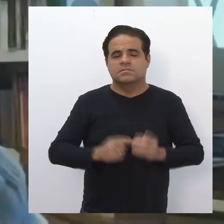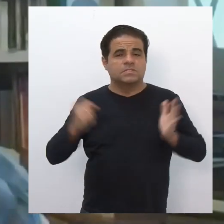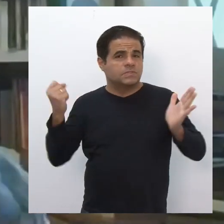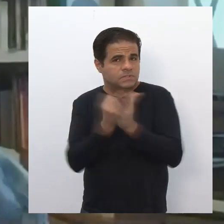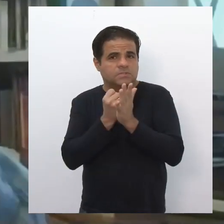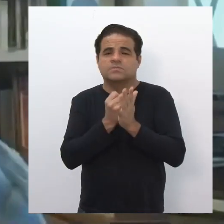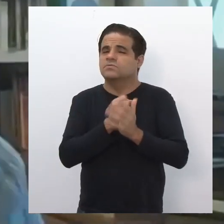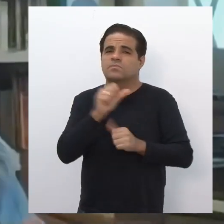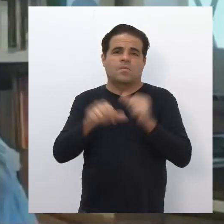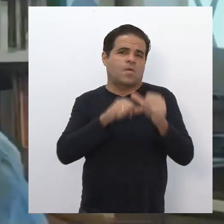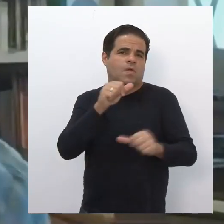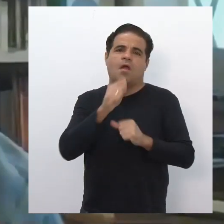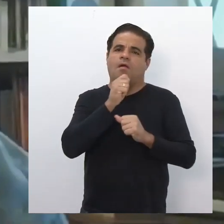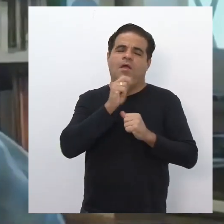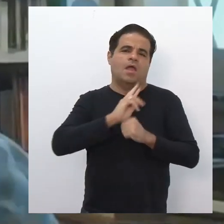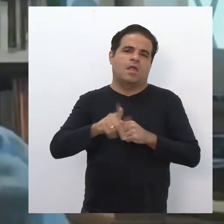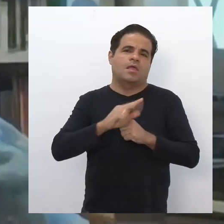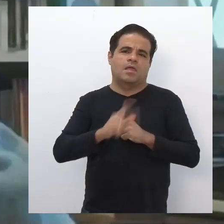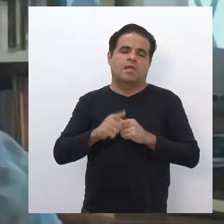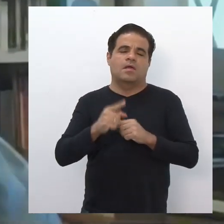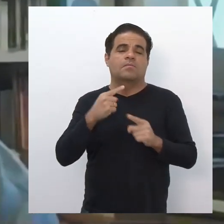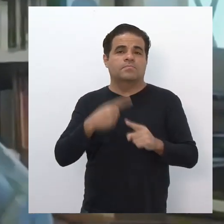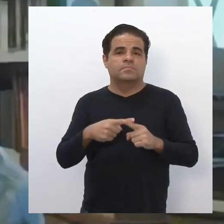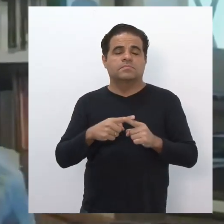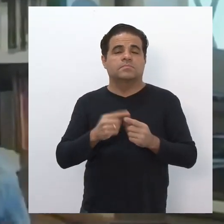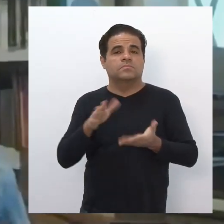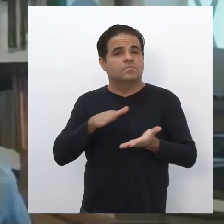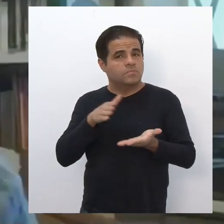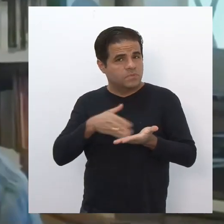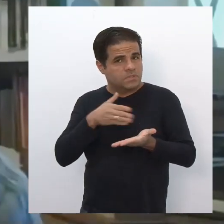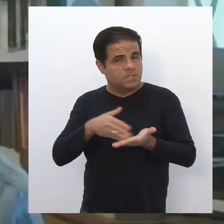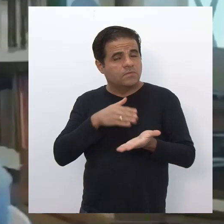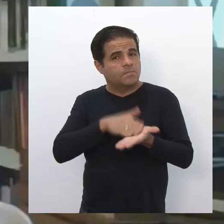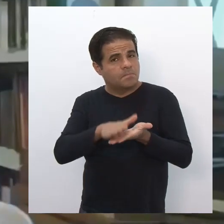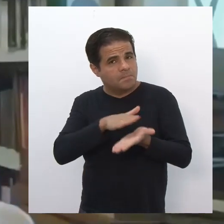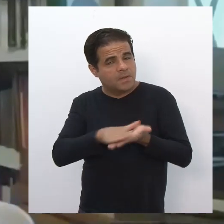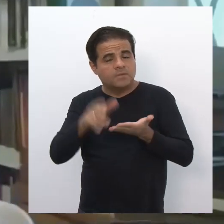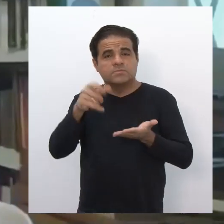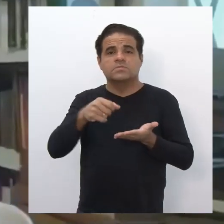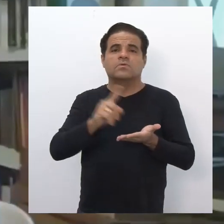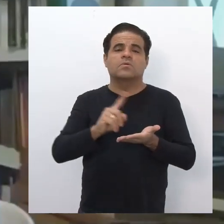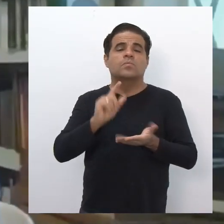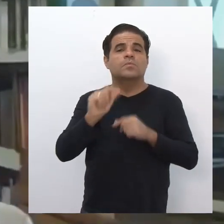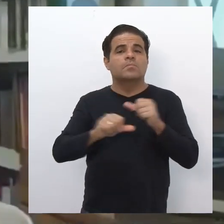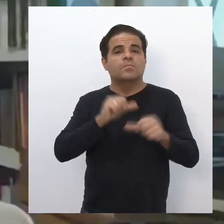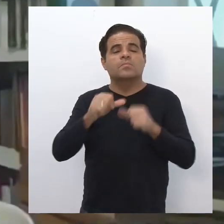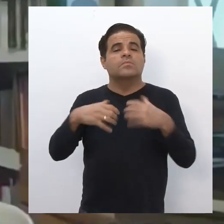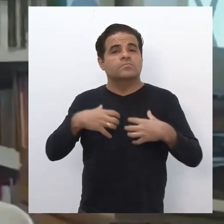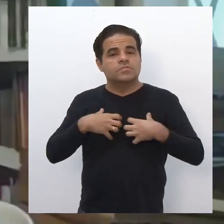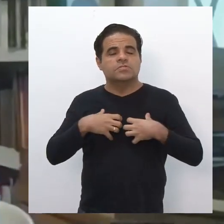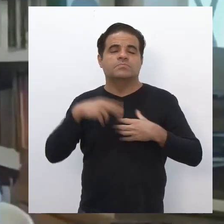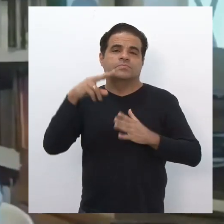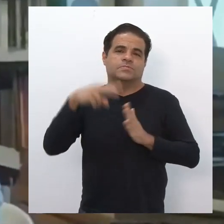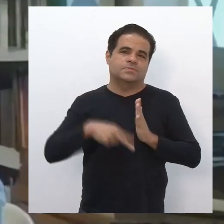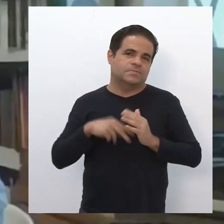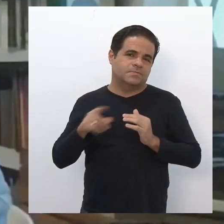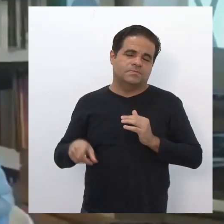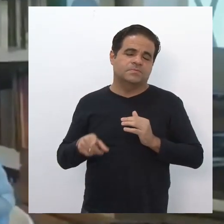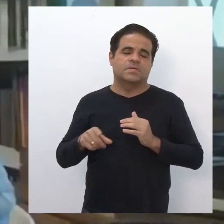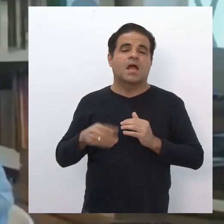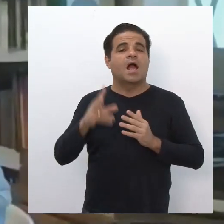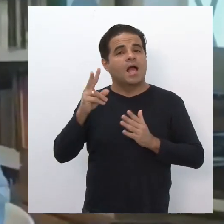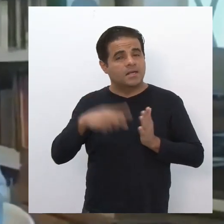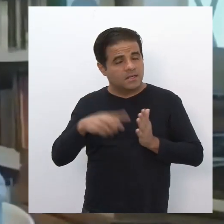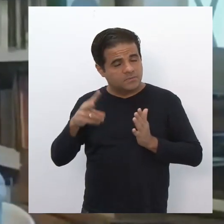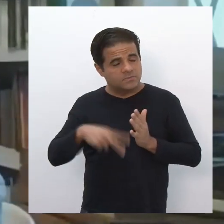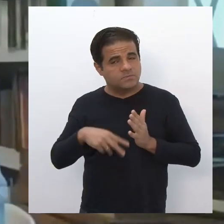leitura não muda pelo fato de o livro ser impresso ou não, tá? O que muda é o tipo de leitura. Evidentemente, a